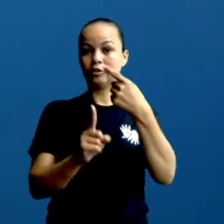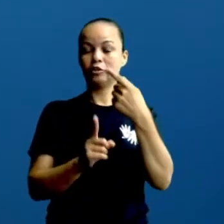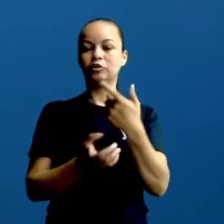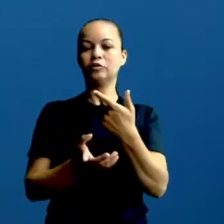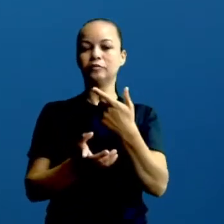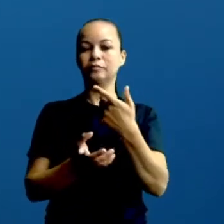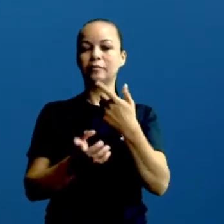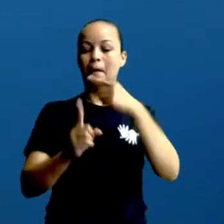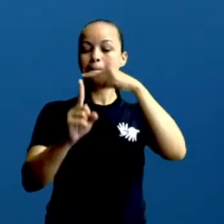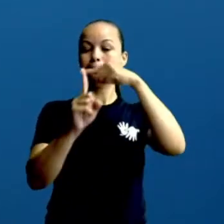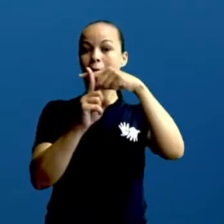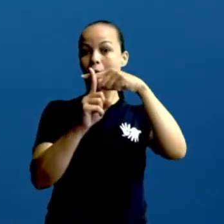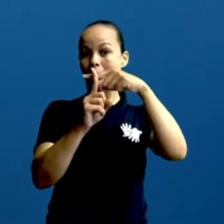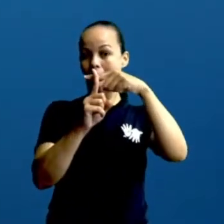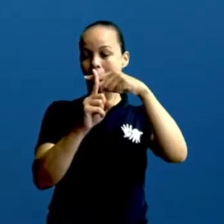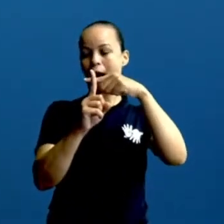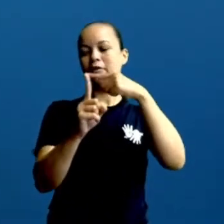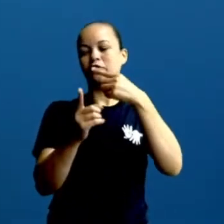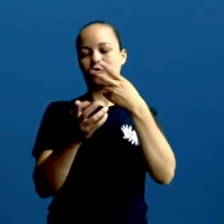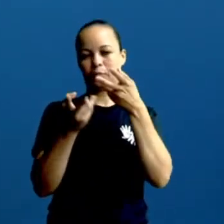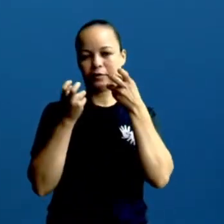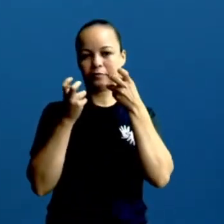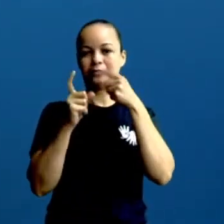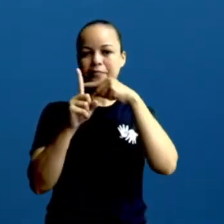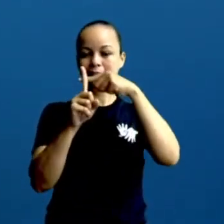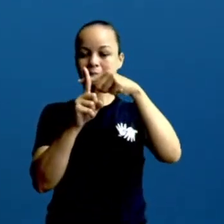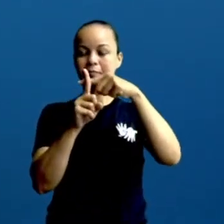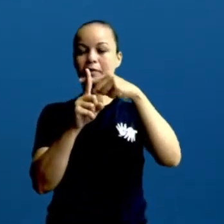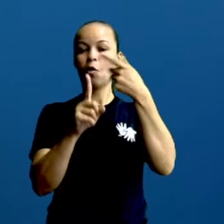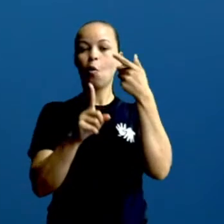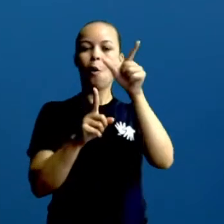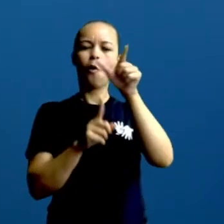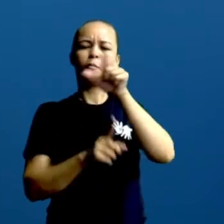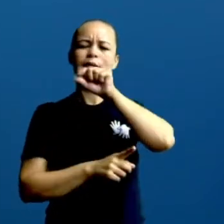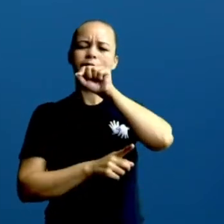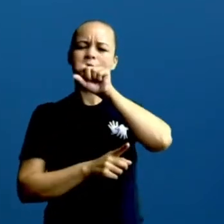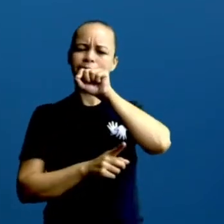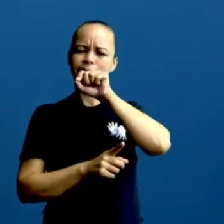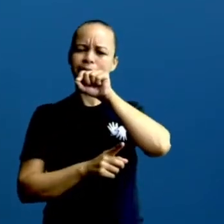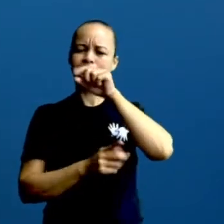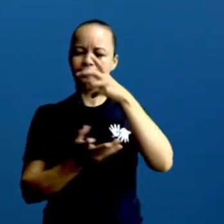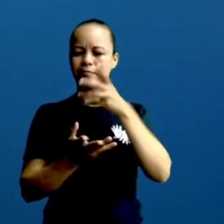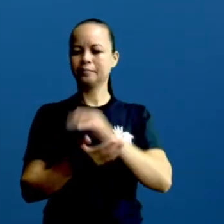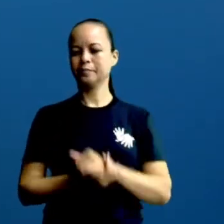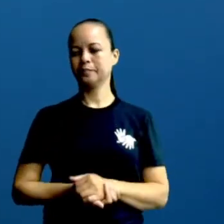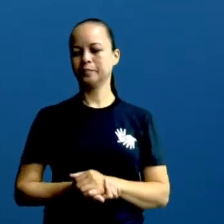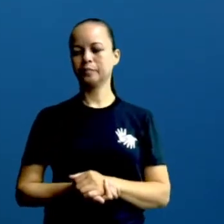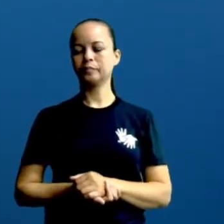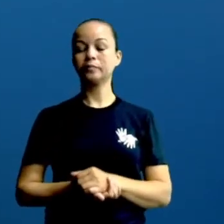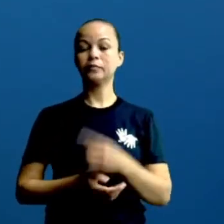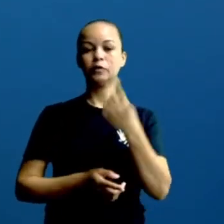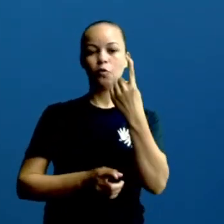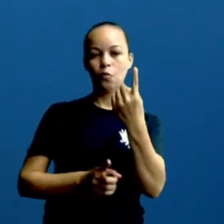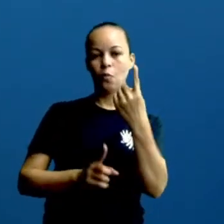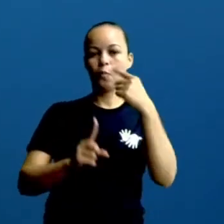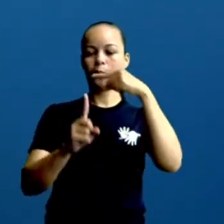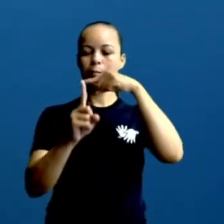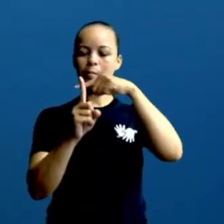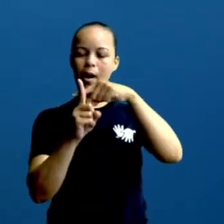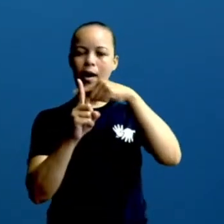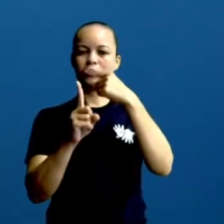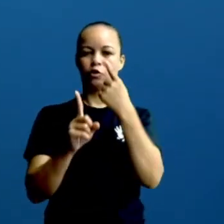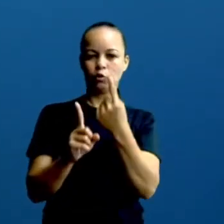olho sinal da cruz nha um outro passarinho borra um